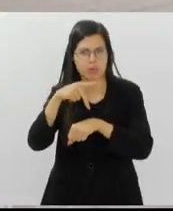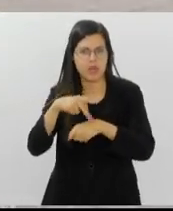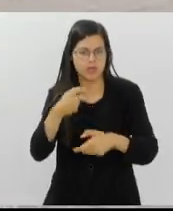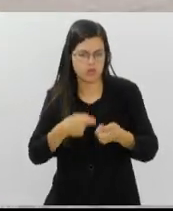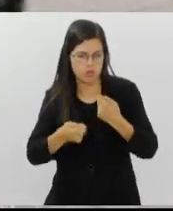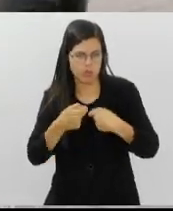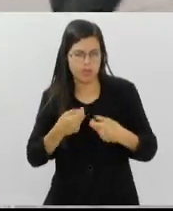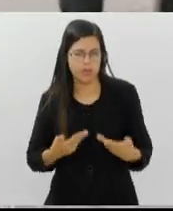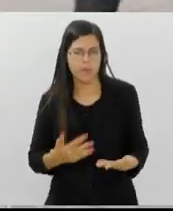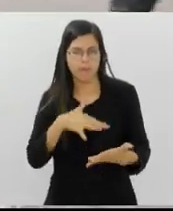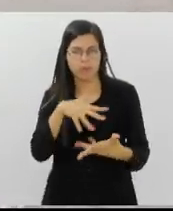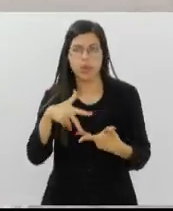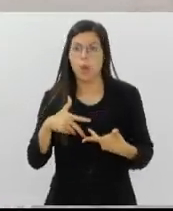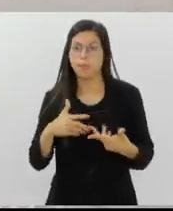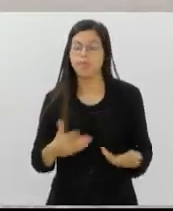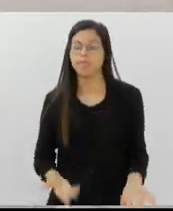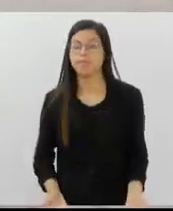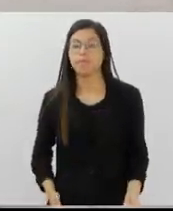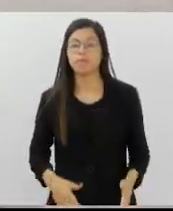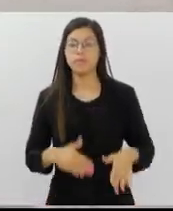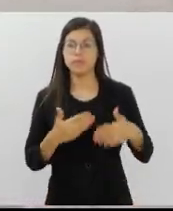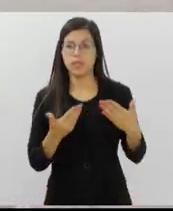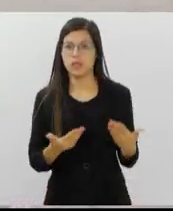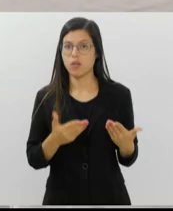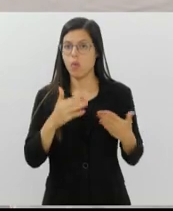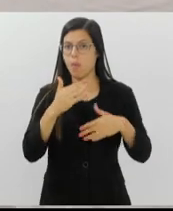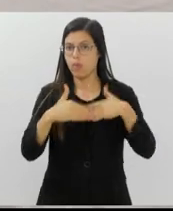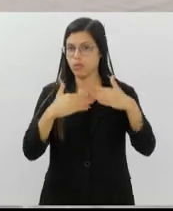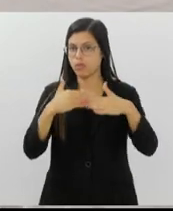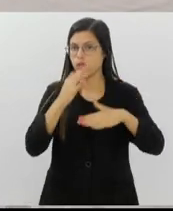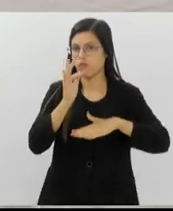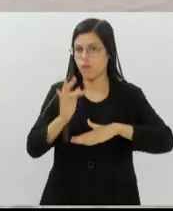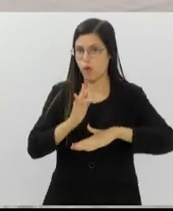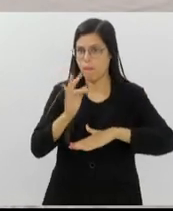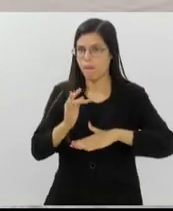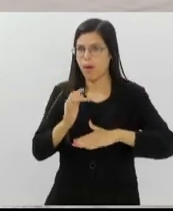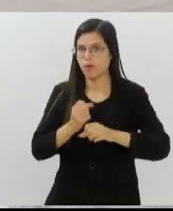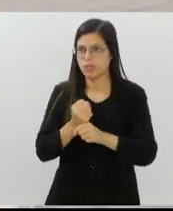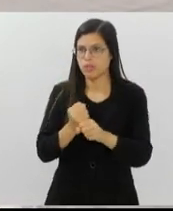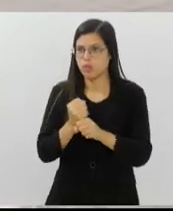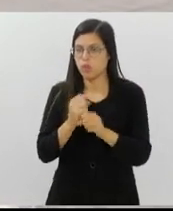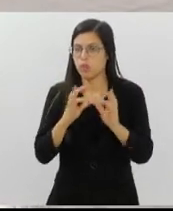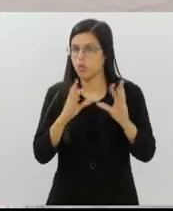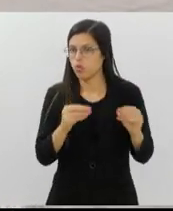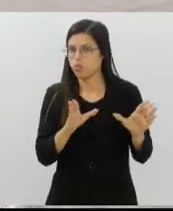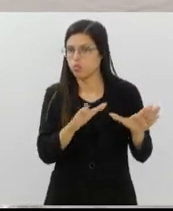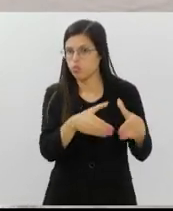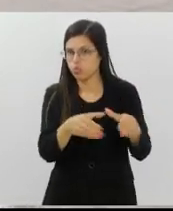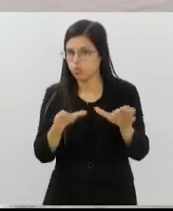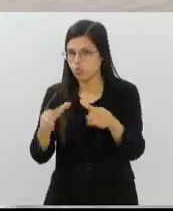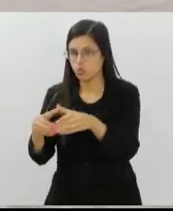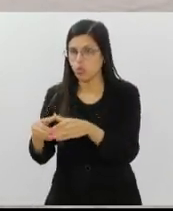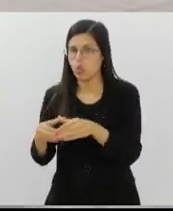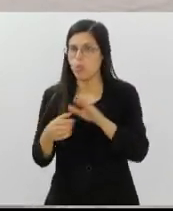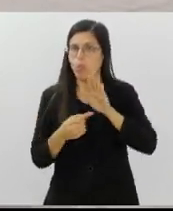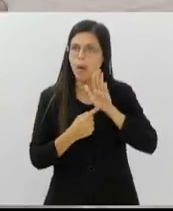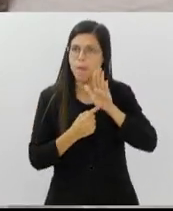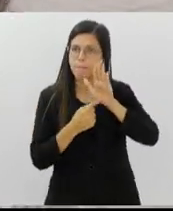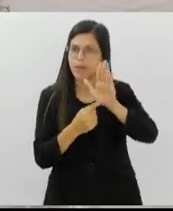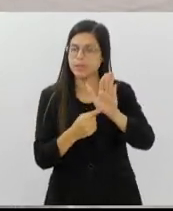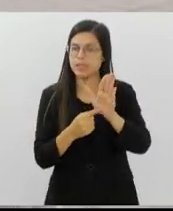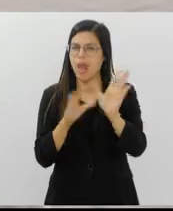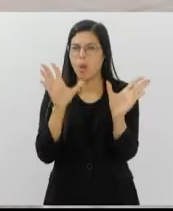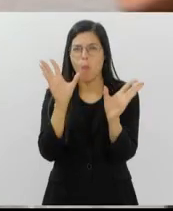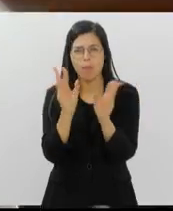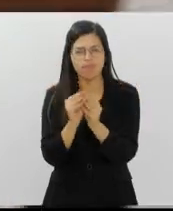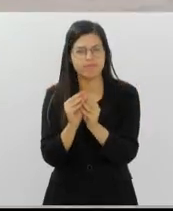processo formal. Então, este ano, aqui no Brasil, por exemplo, todos os grupos de engajamento puderam apresentar uma síntese das